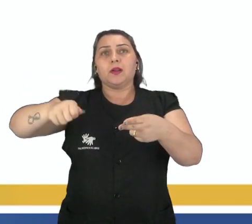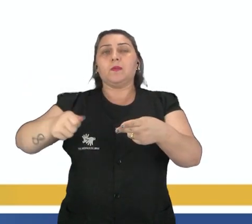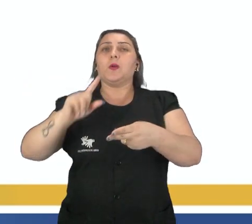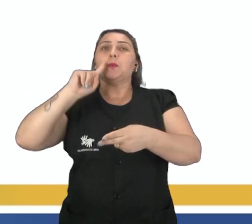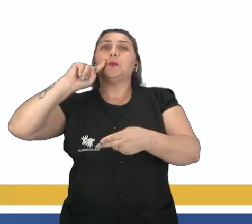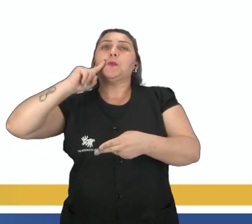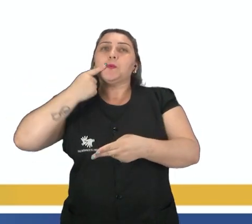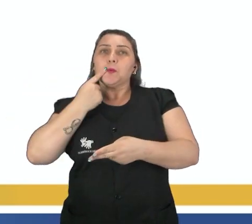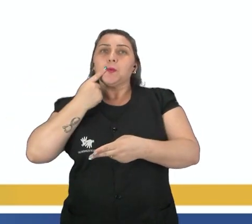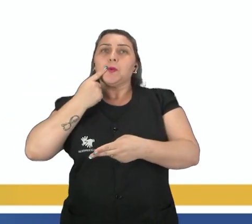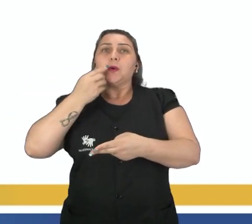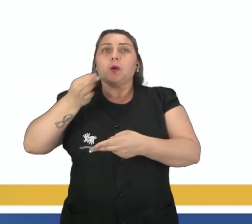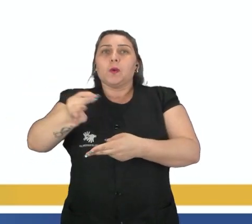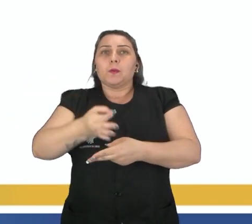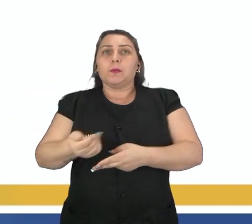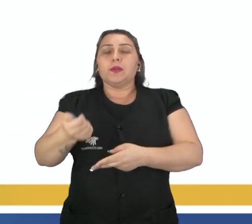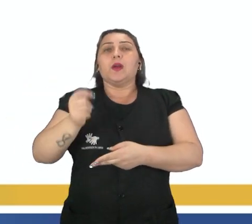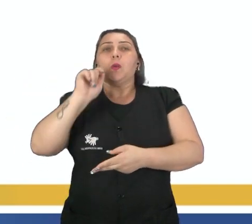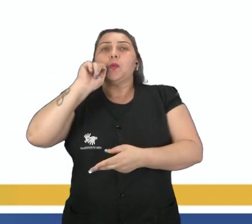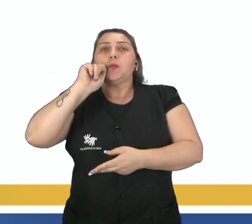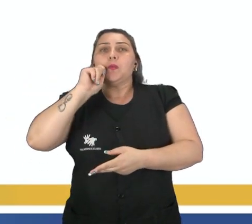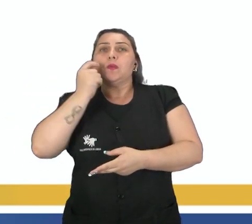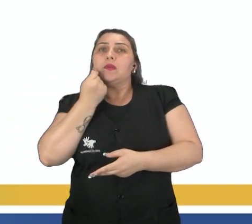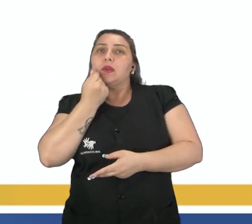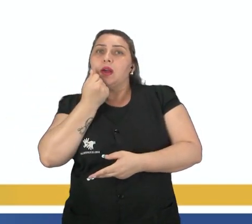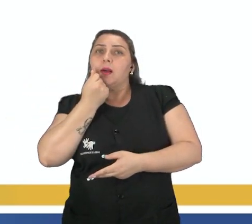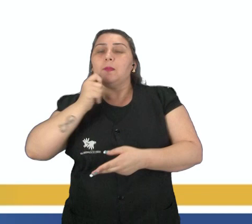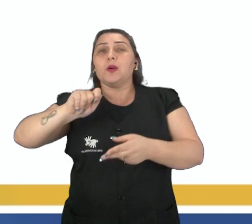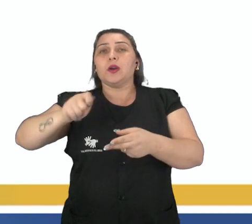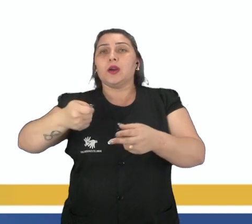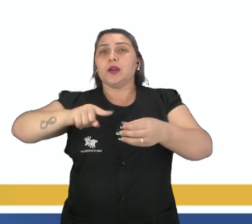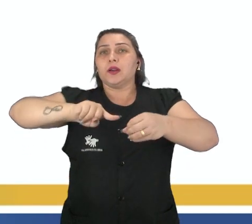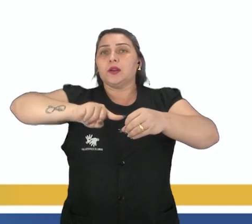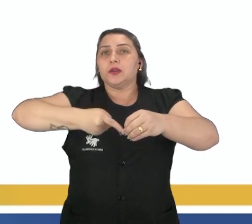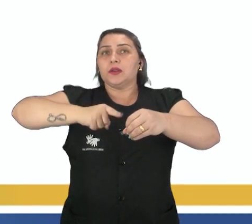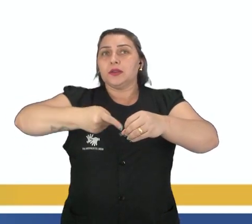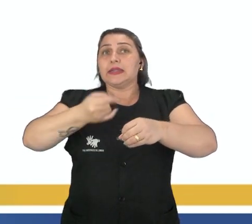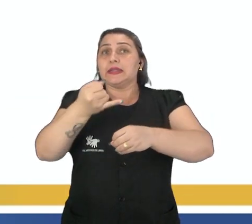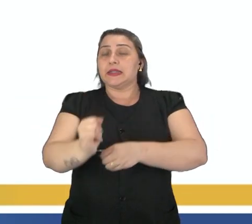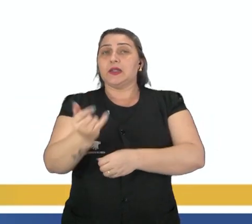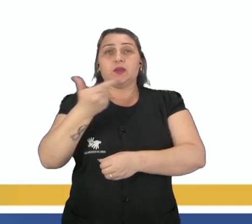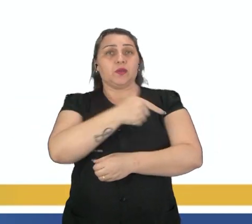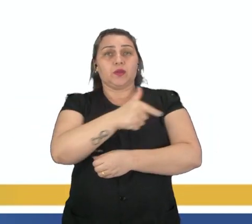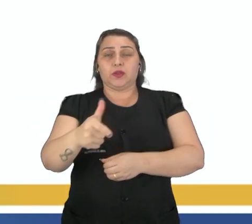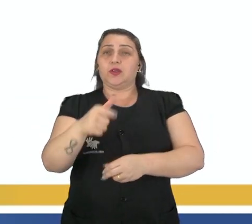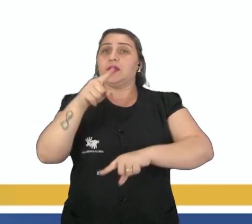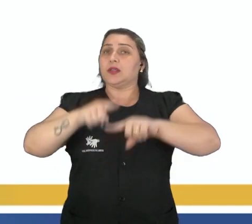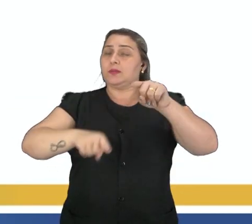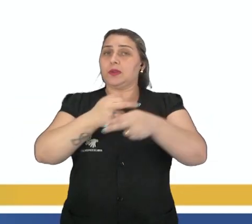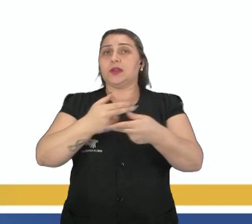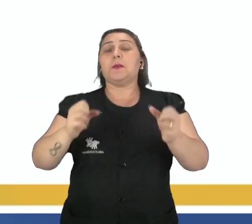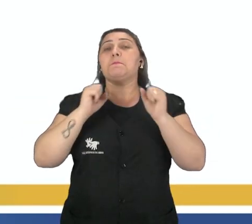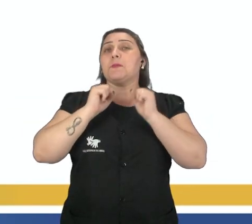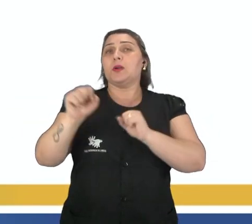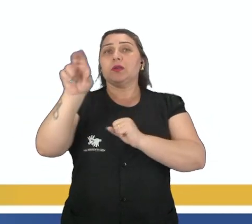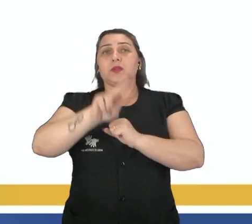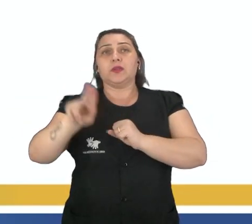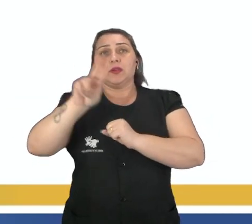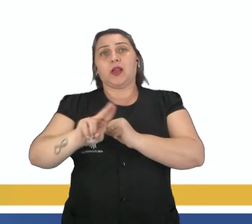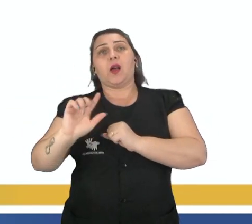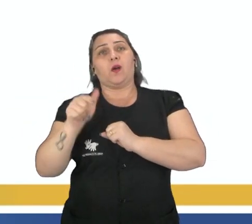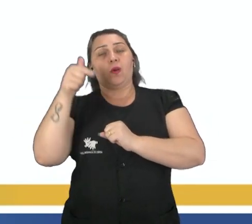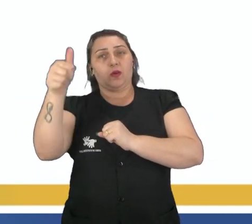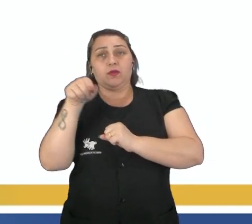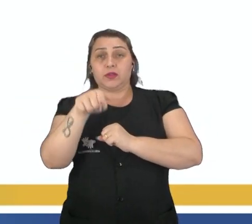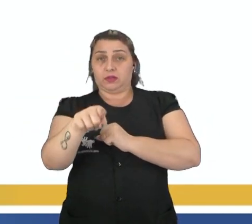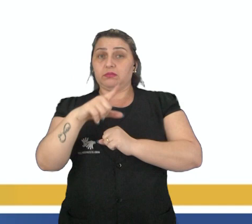uma chave, um limão, uma moeda, um lápis e uma chave de fenda. Se você não tiver todos esses materiais, você pode utilizar outros